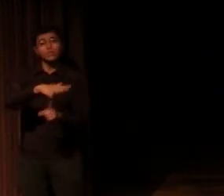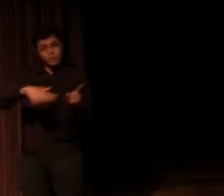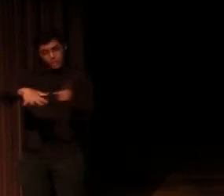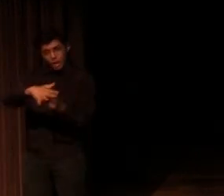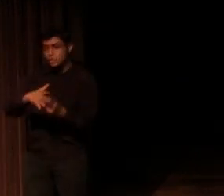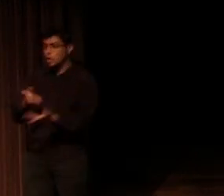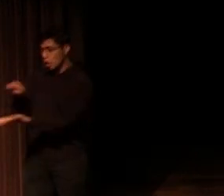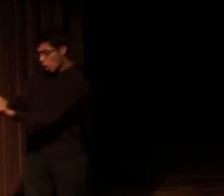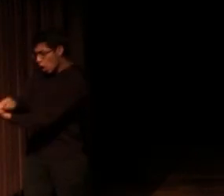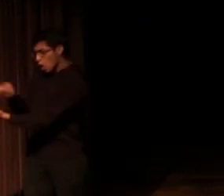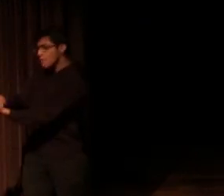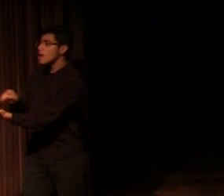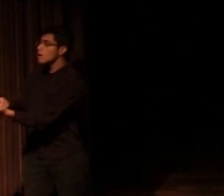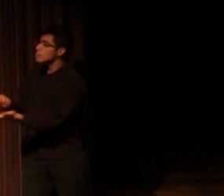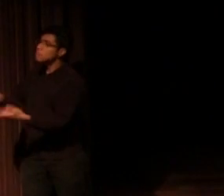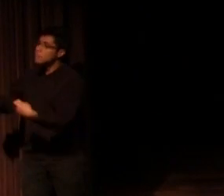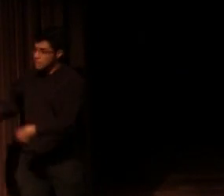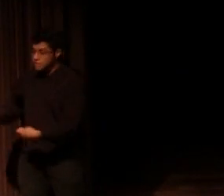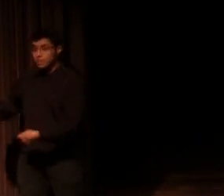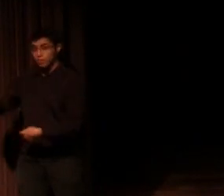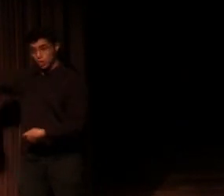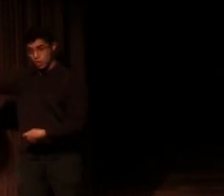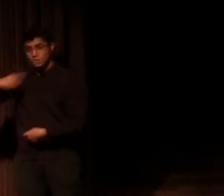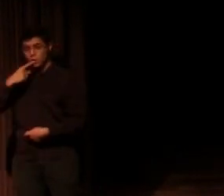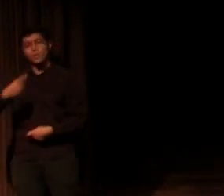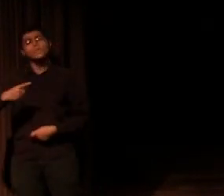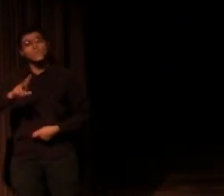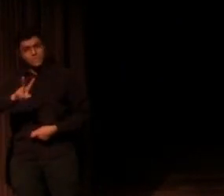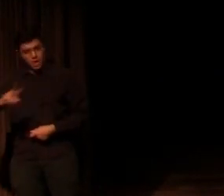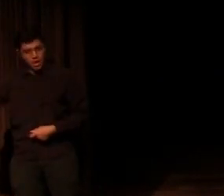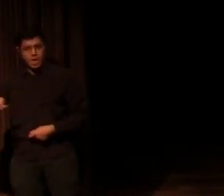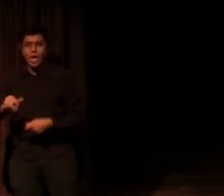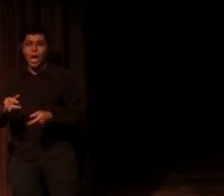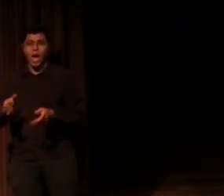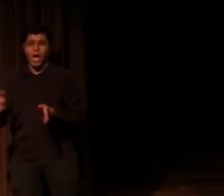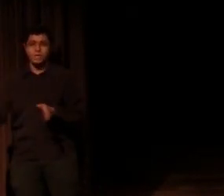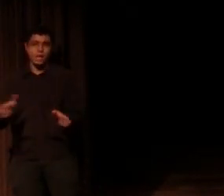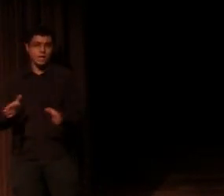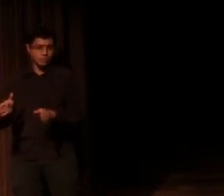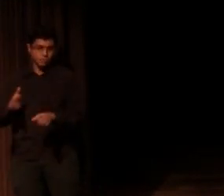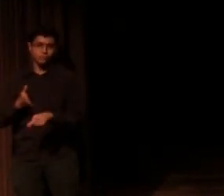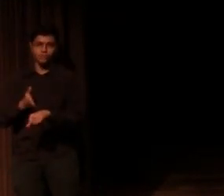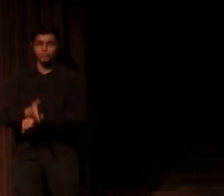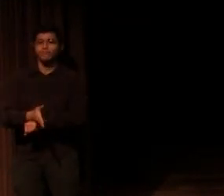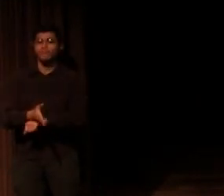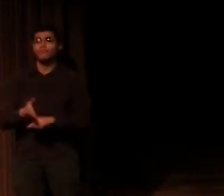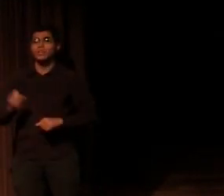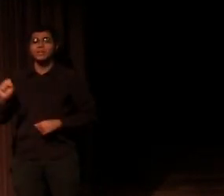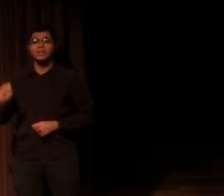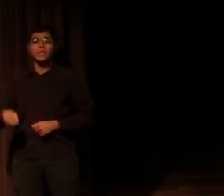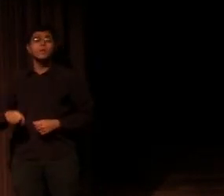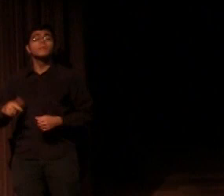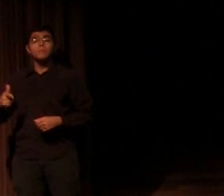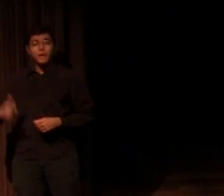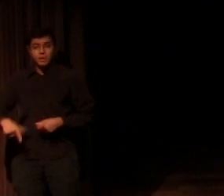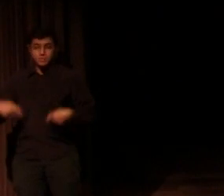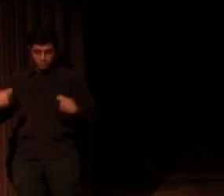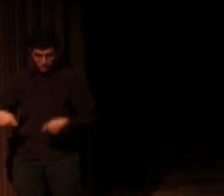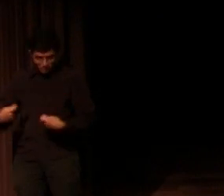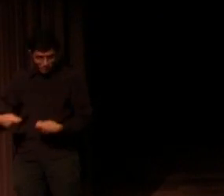já que garantimos o acesso e ainda temos muito a garantir a oferecer essa educação de